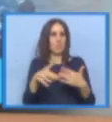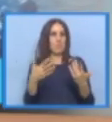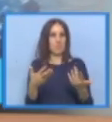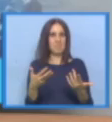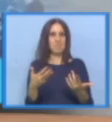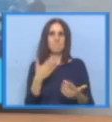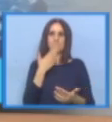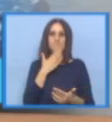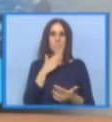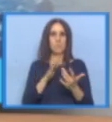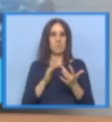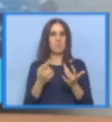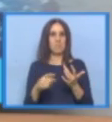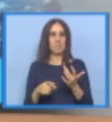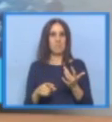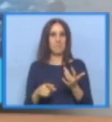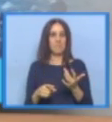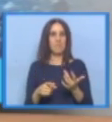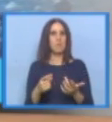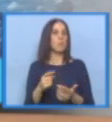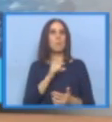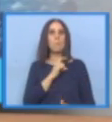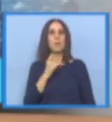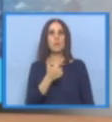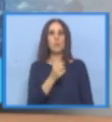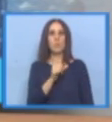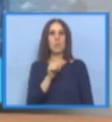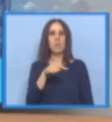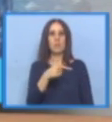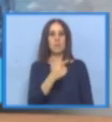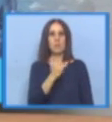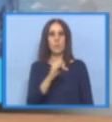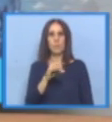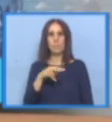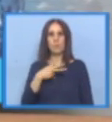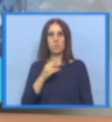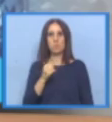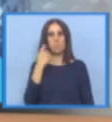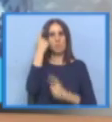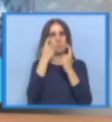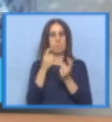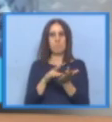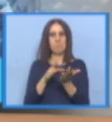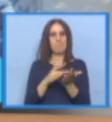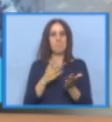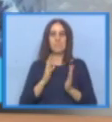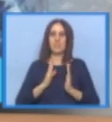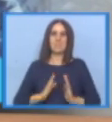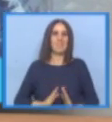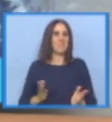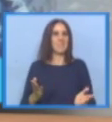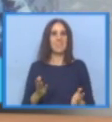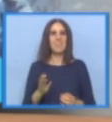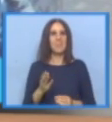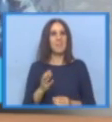tenha o mínimo contacto com o Padre Tolentino Mendonça, com o seu pensamento e com a sua obra literária, está perfeitamente descansada em relação